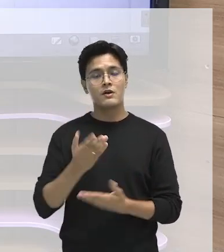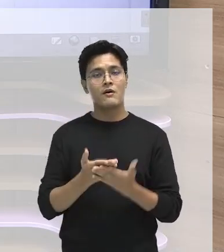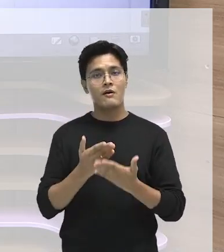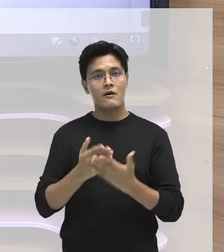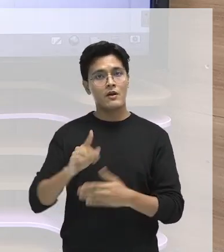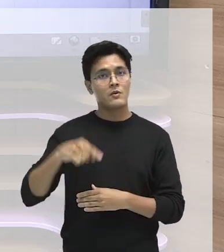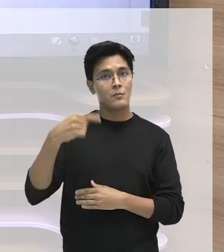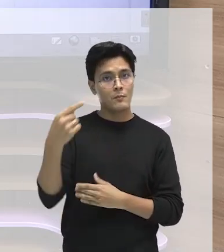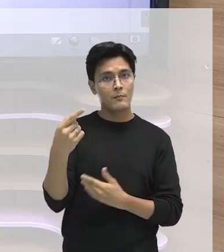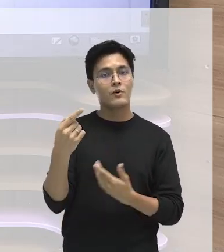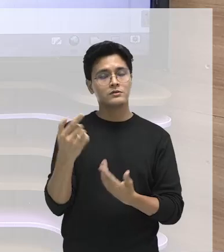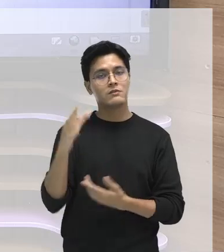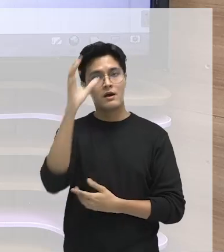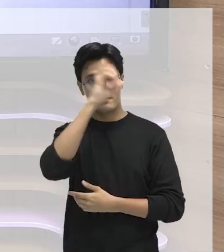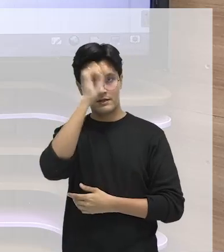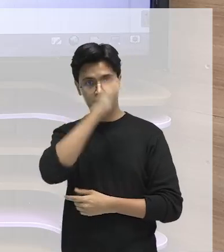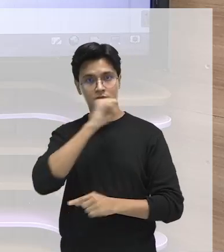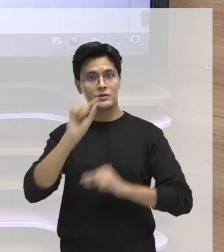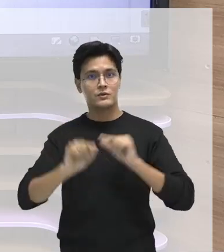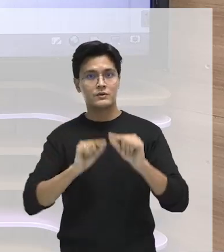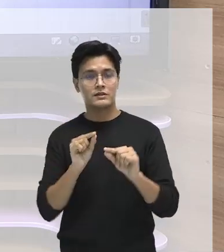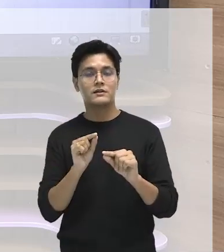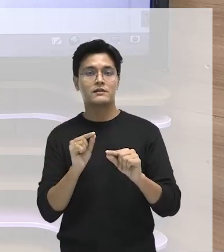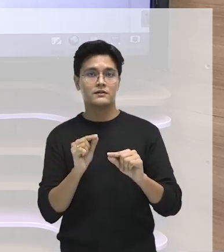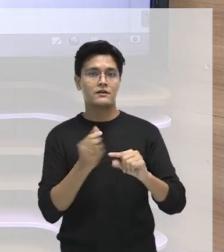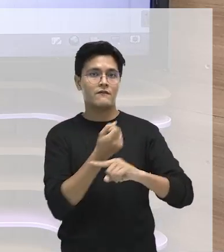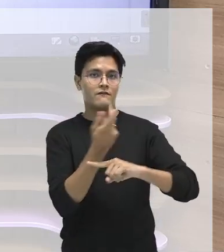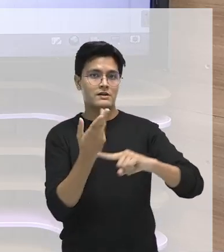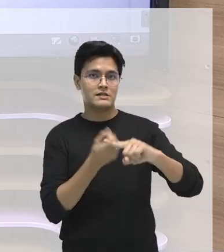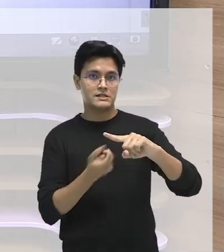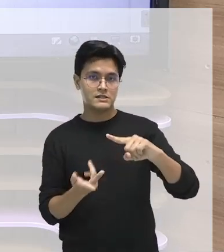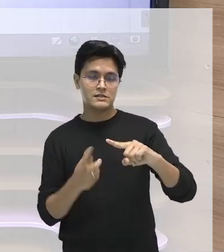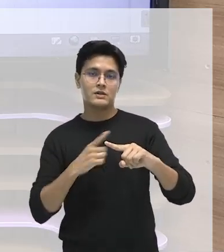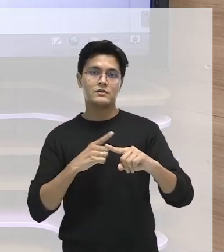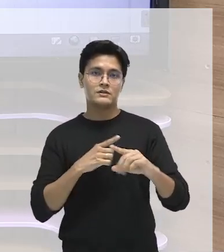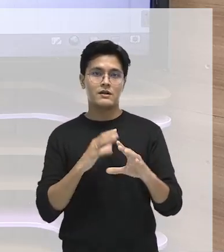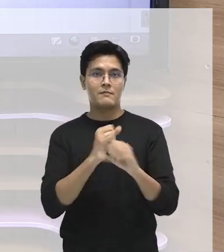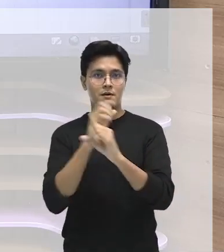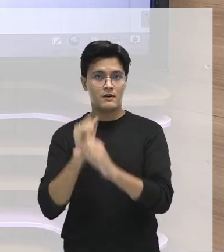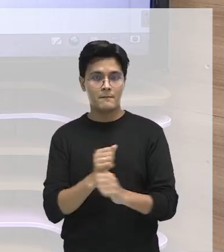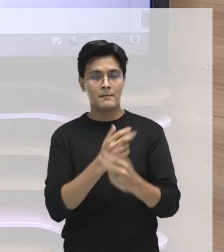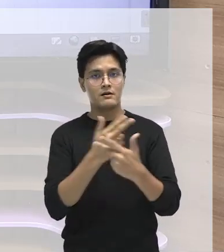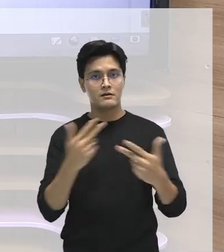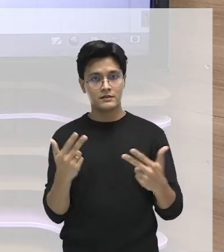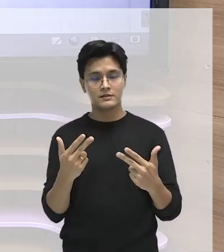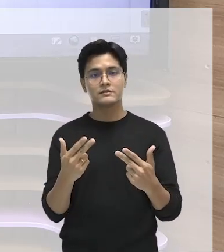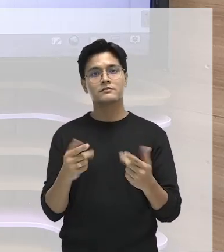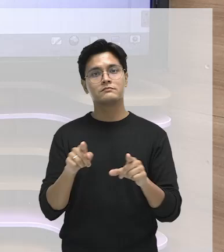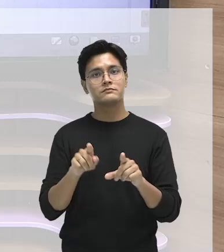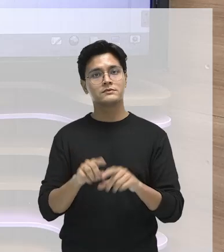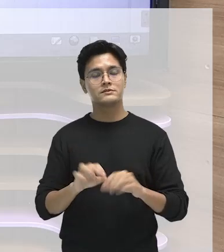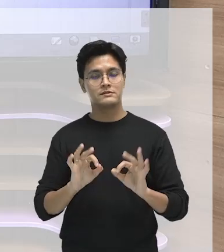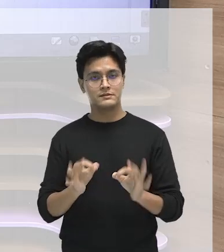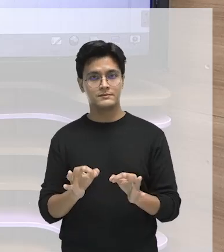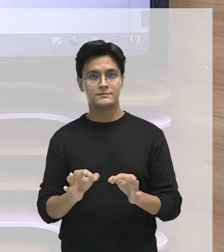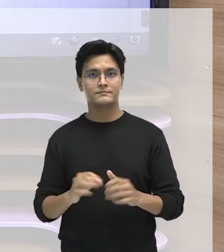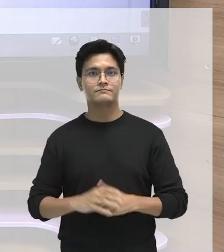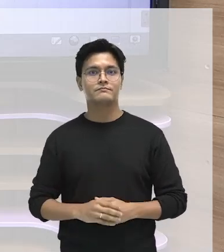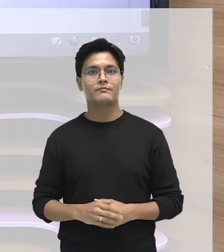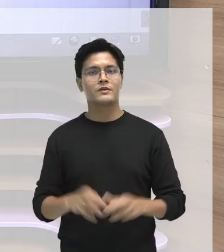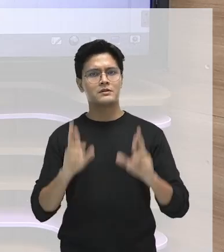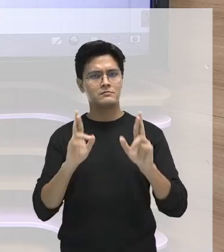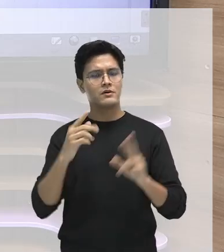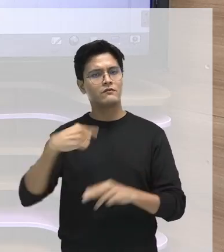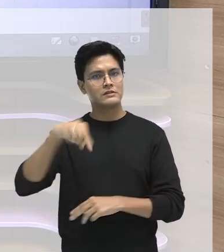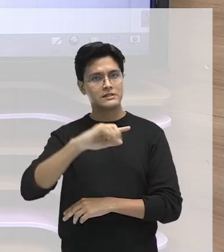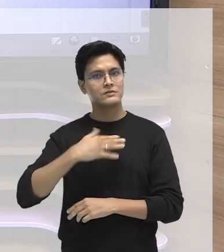aulas nós iremos trabalhar com as frações ali envolvendo operações e o que tiver para a gente fazer, tá certo? Espero que